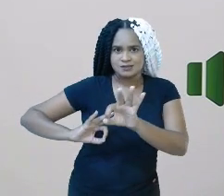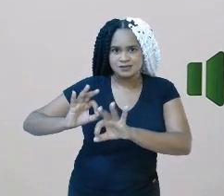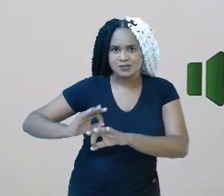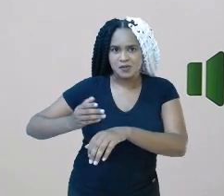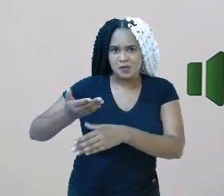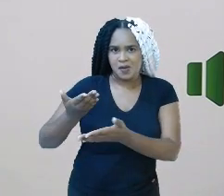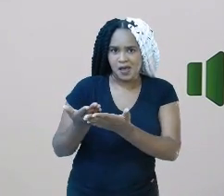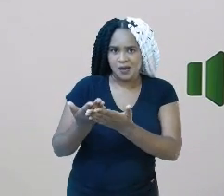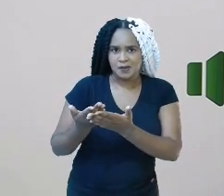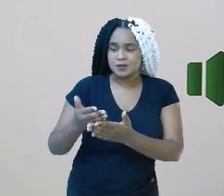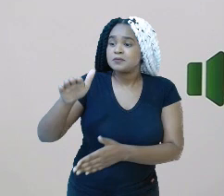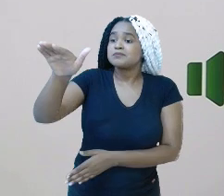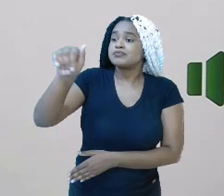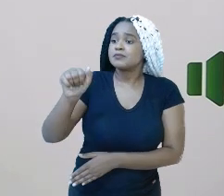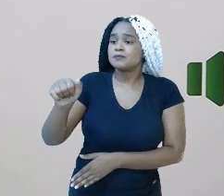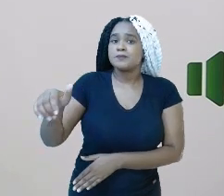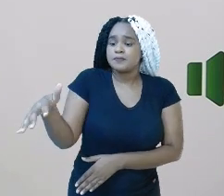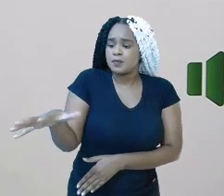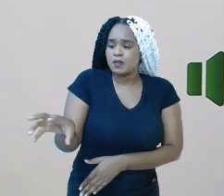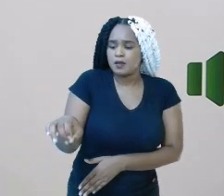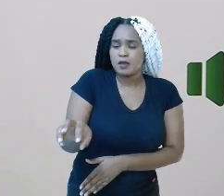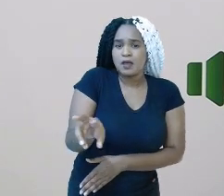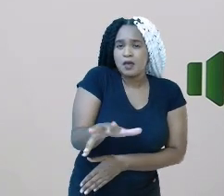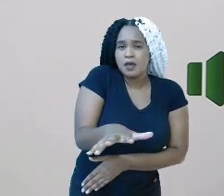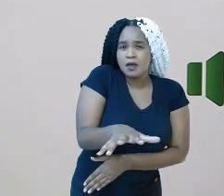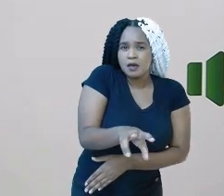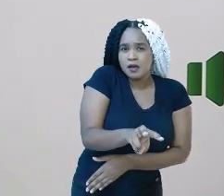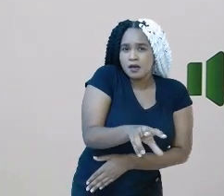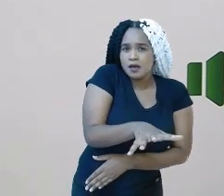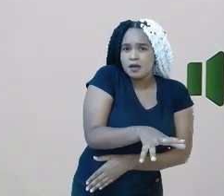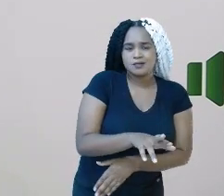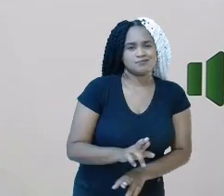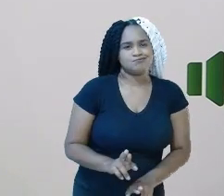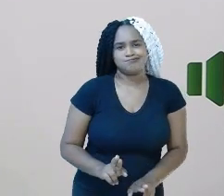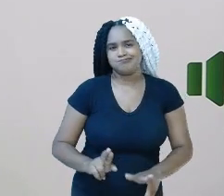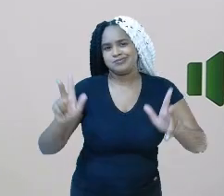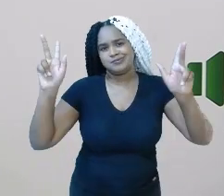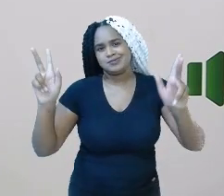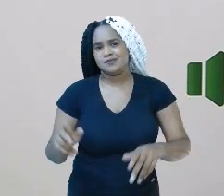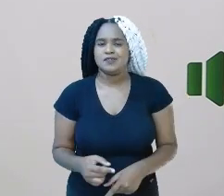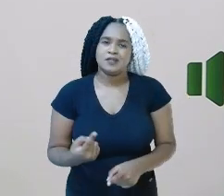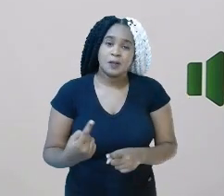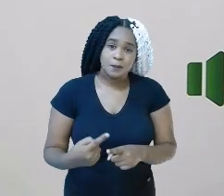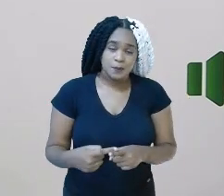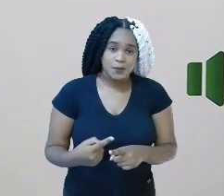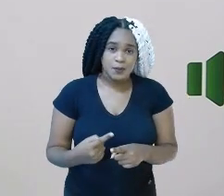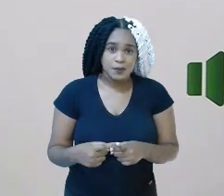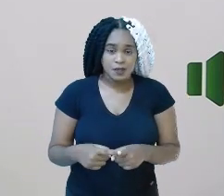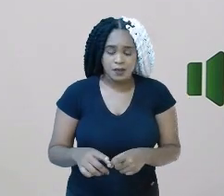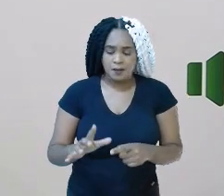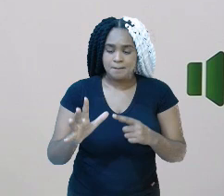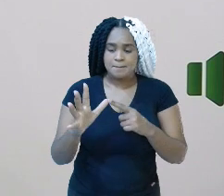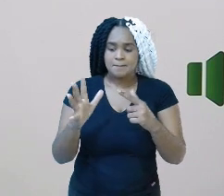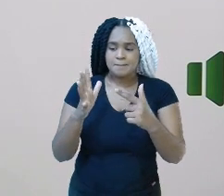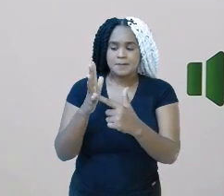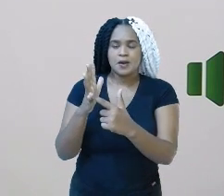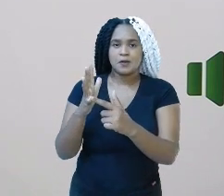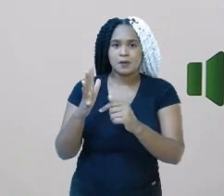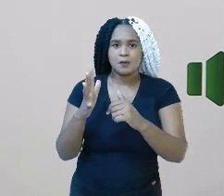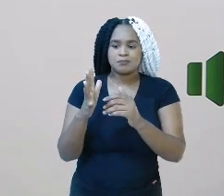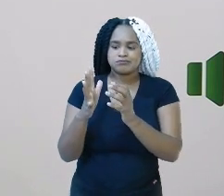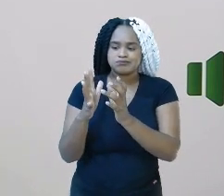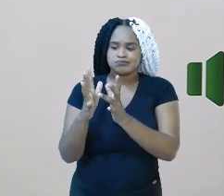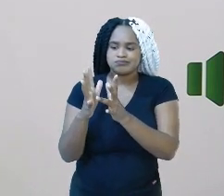mesa, certamente serão menos palmos, porque a mão das pessoas são